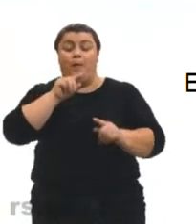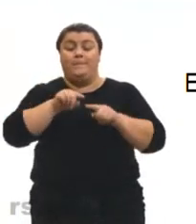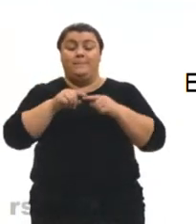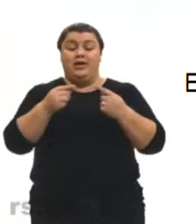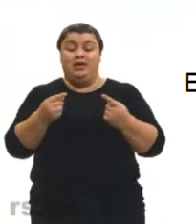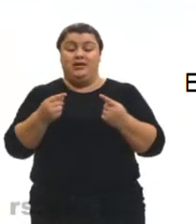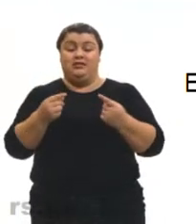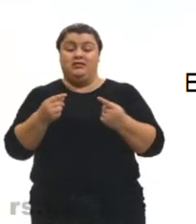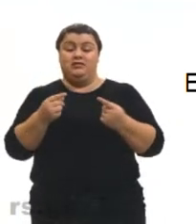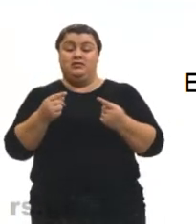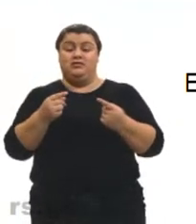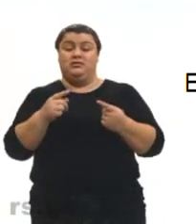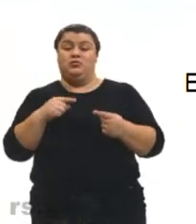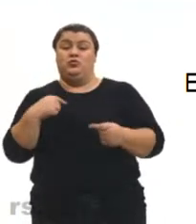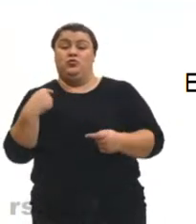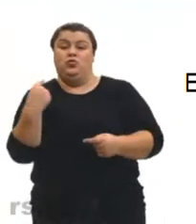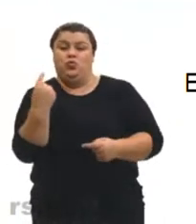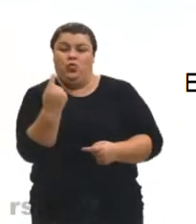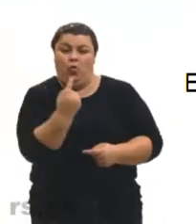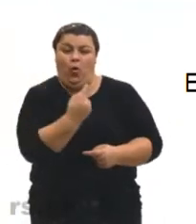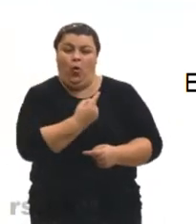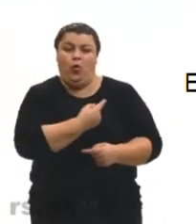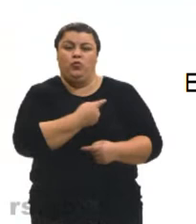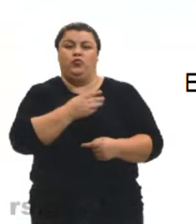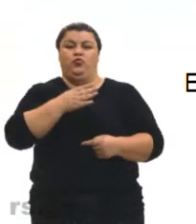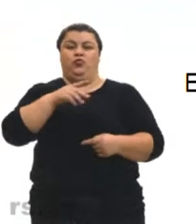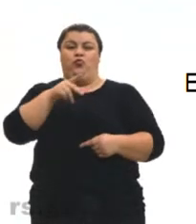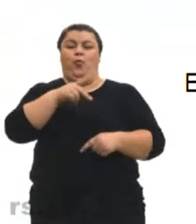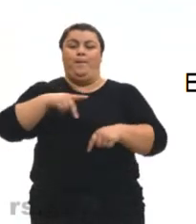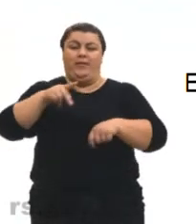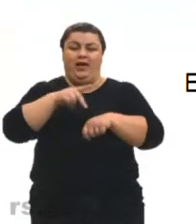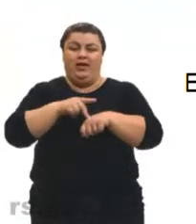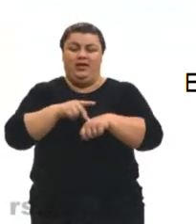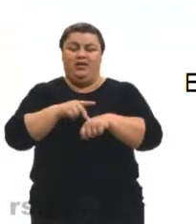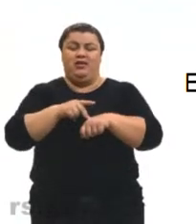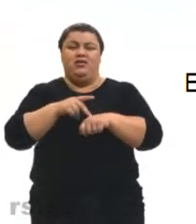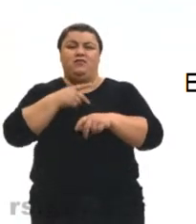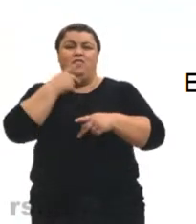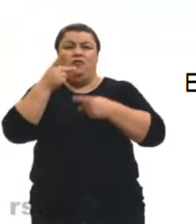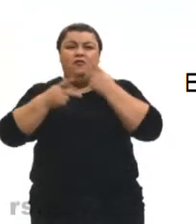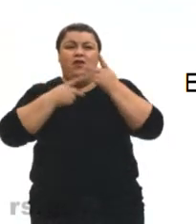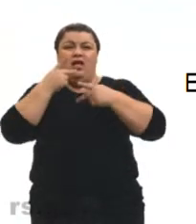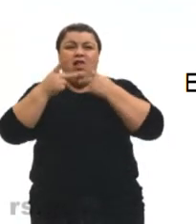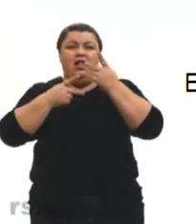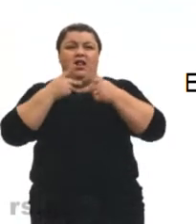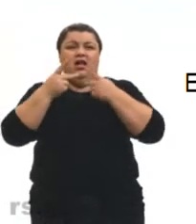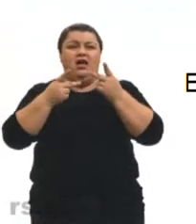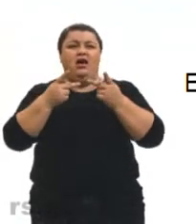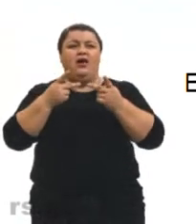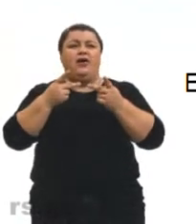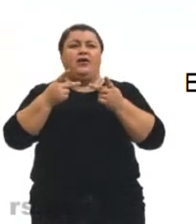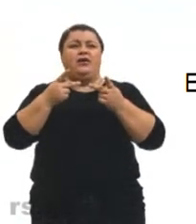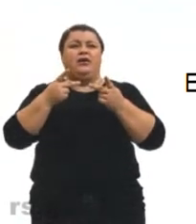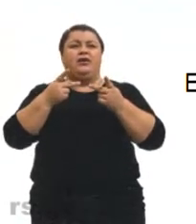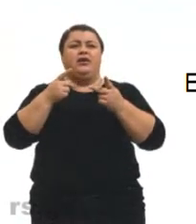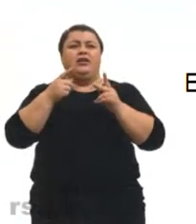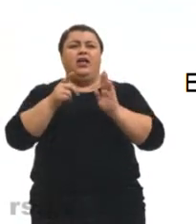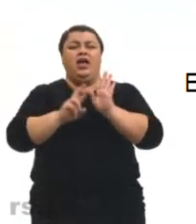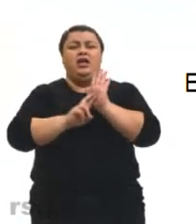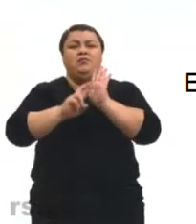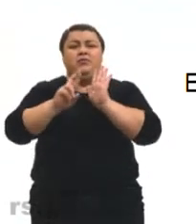eles vão fada também dos nossos heróis de barracões E vão chamar atenção Para uma pessoa muito importante que é da